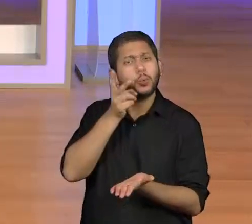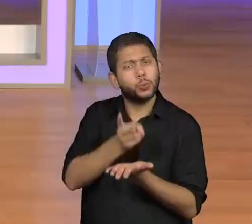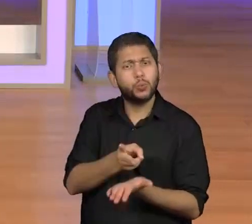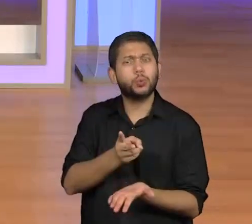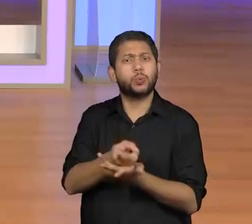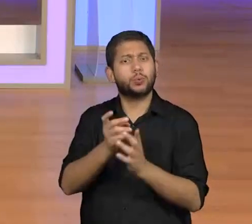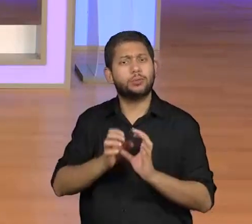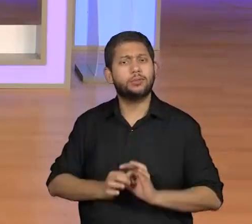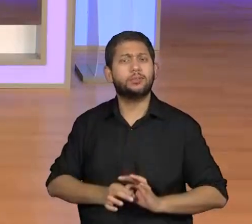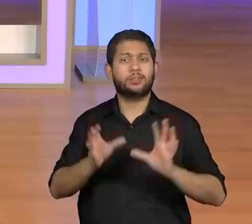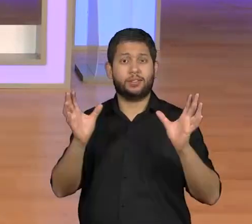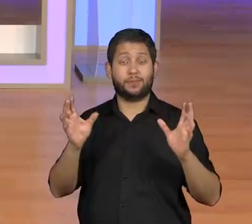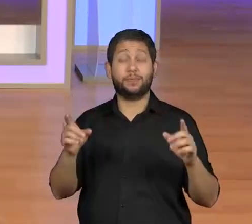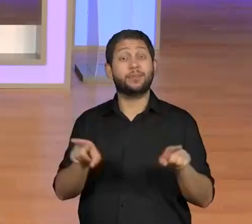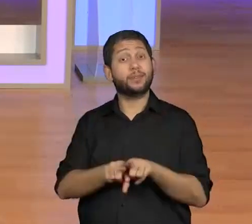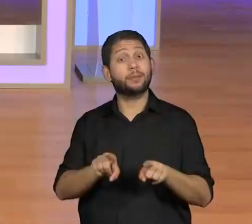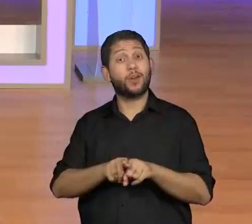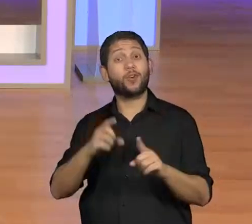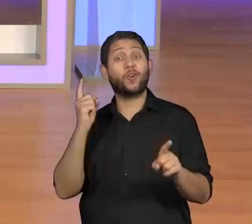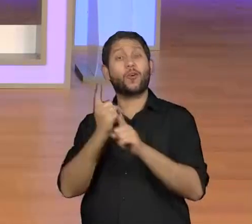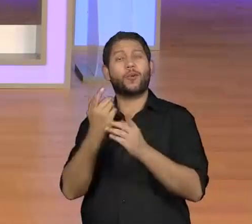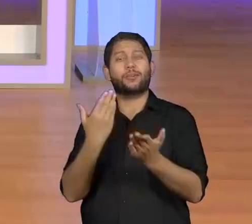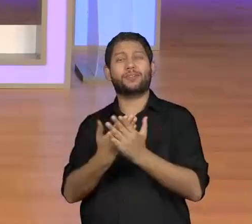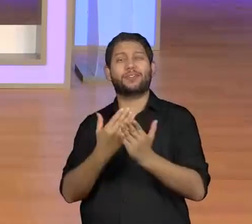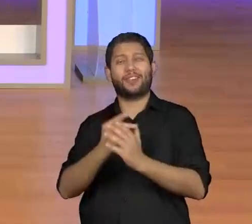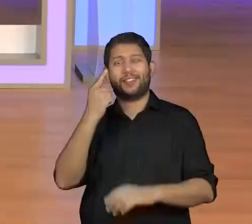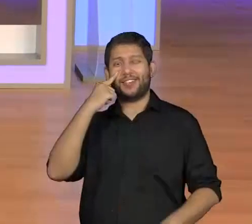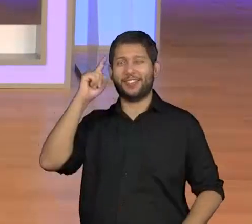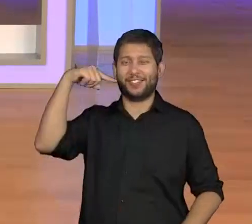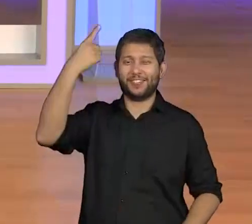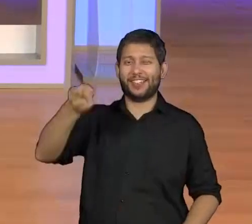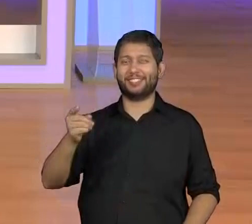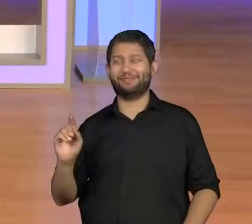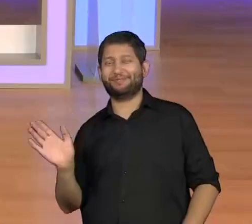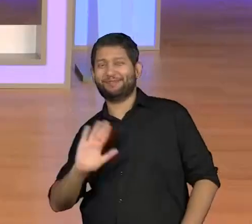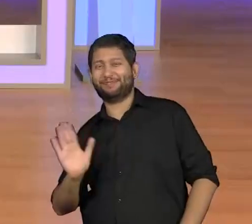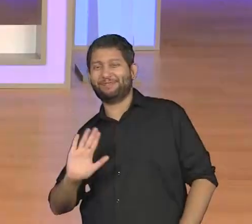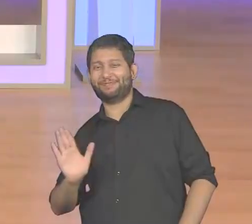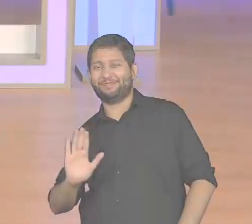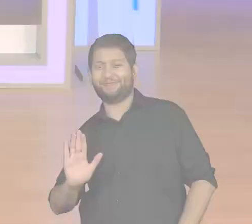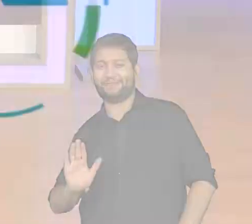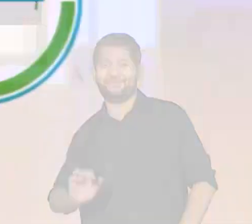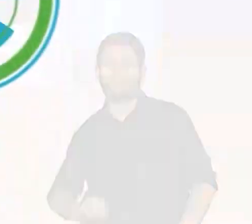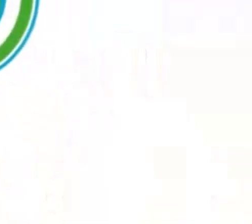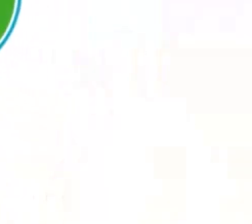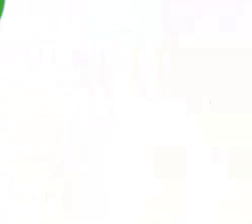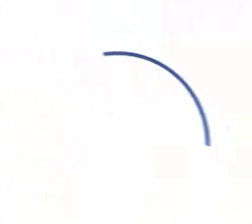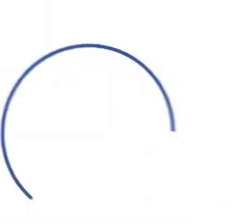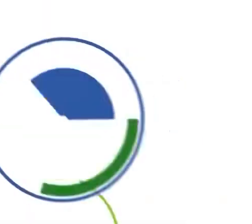do Centro de Mídia e conto com vocês nas próximas aulas. Tchau, tchau, galera, até mais!